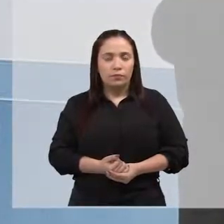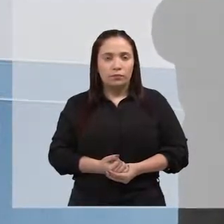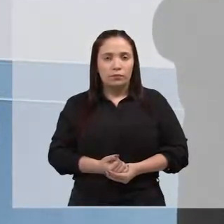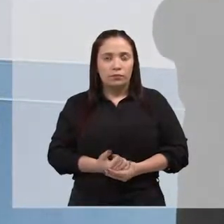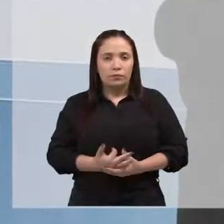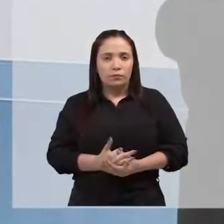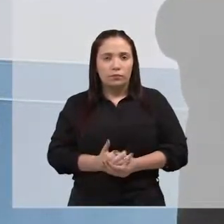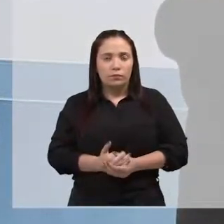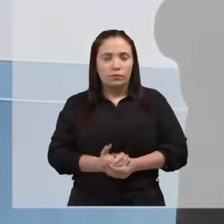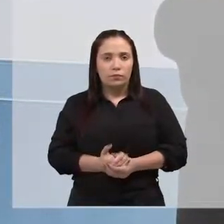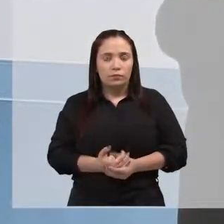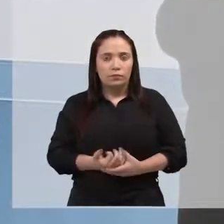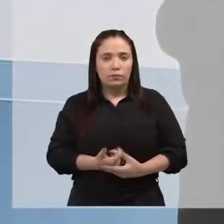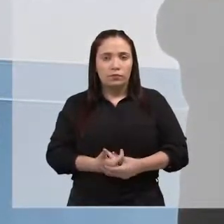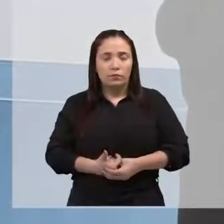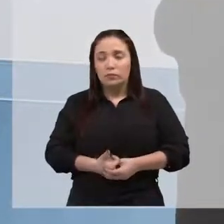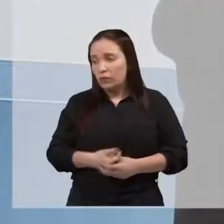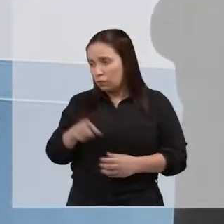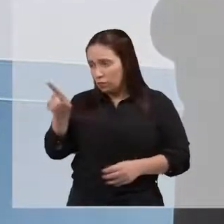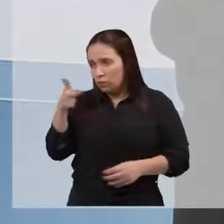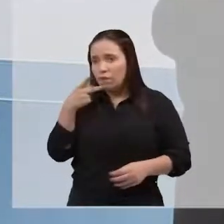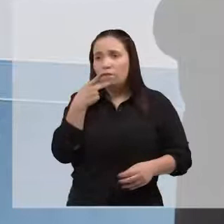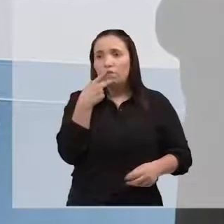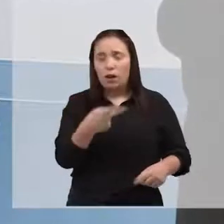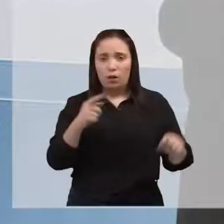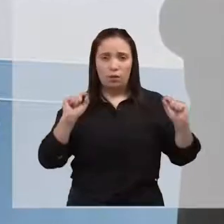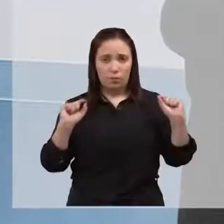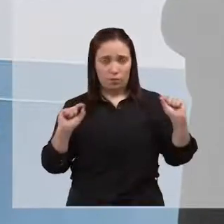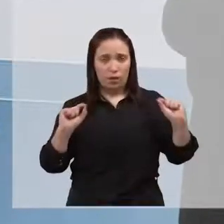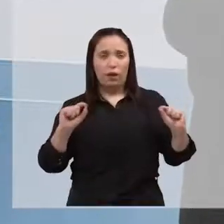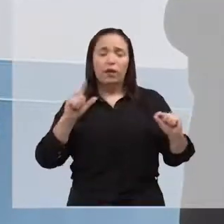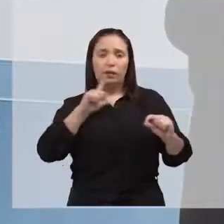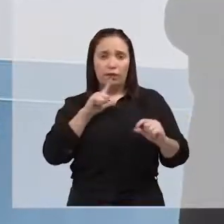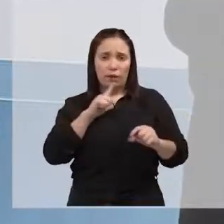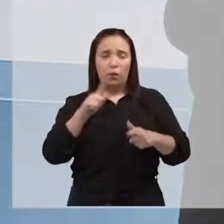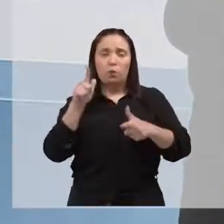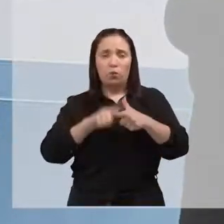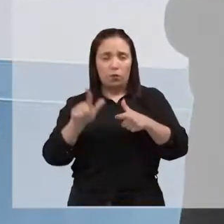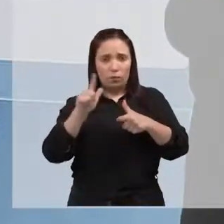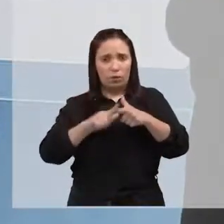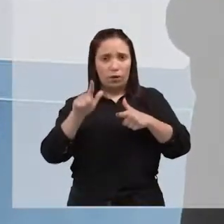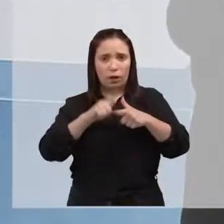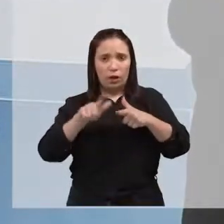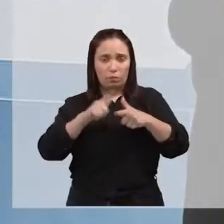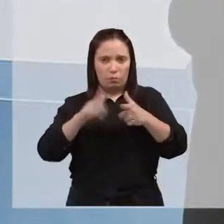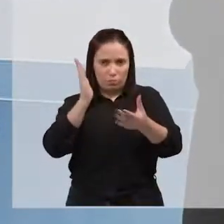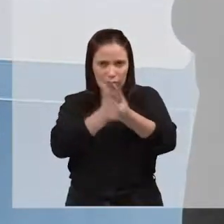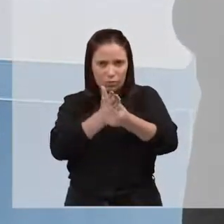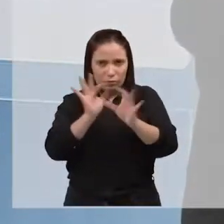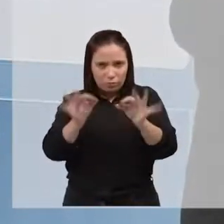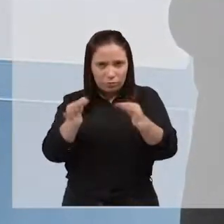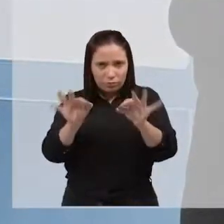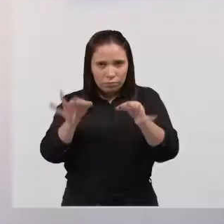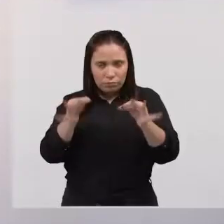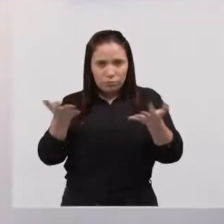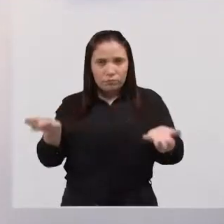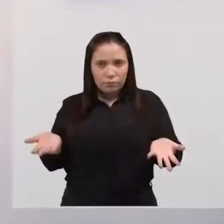o nosso telespectador... Você está querendo dizer que eles estão alegando aí que houve problema processual.